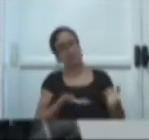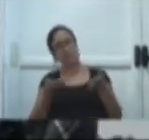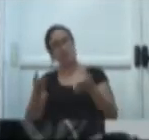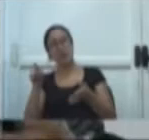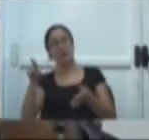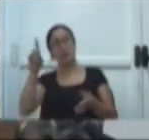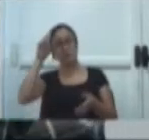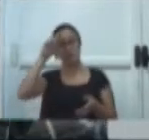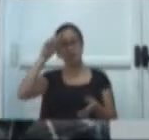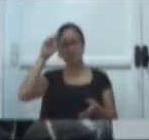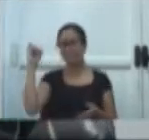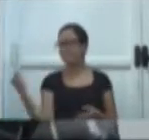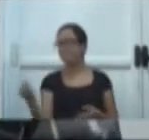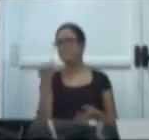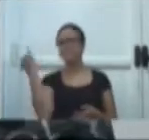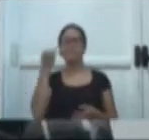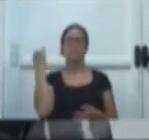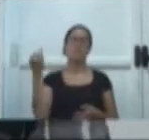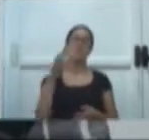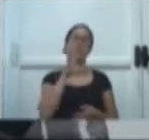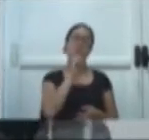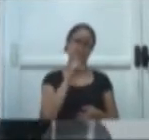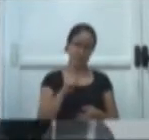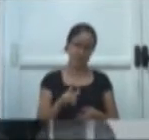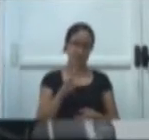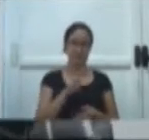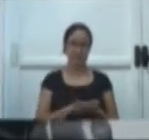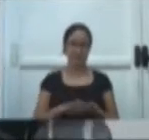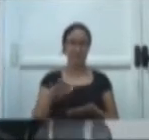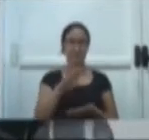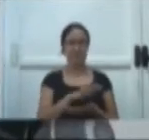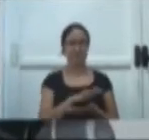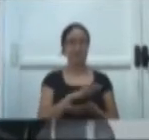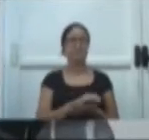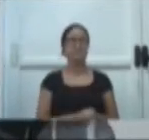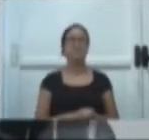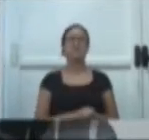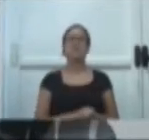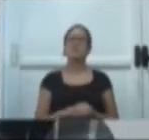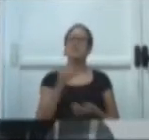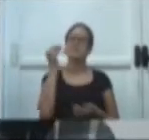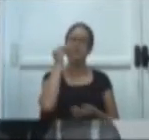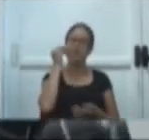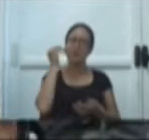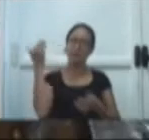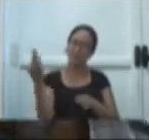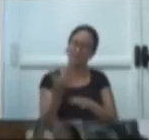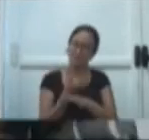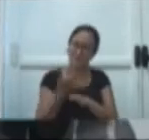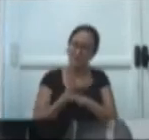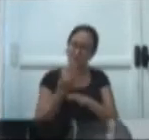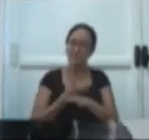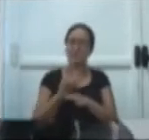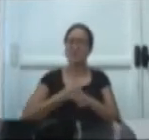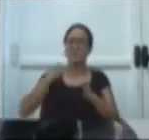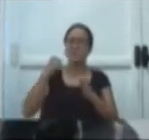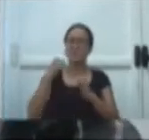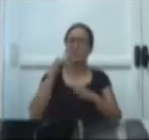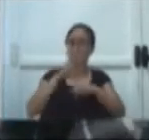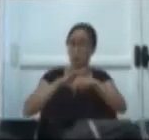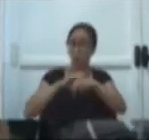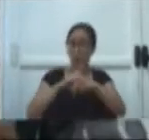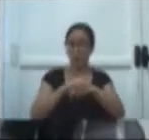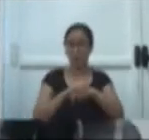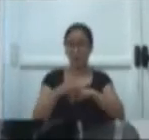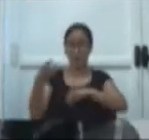para a cidade de Limeira, para que a gente continue combatendo essa epidemia infeliz que chama-se dengue, que não é apenas no município